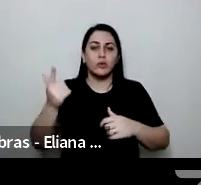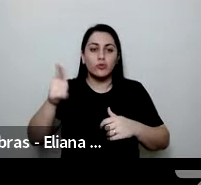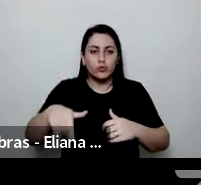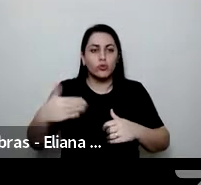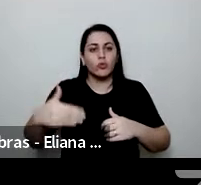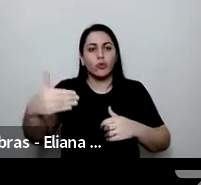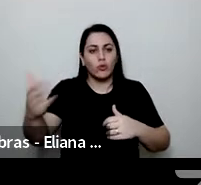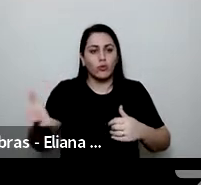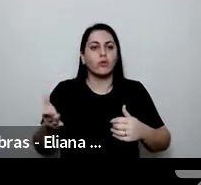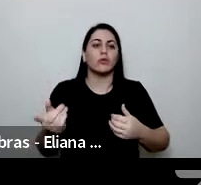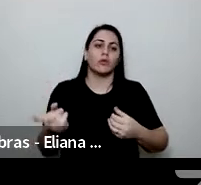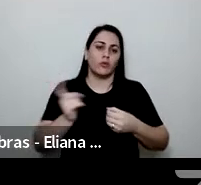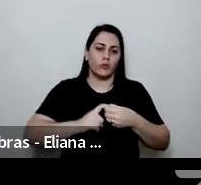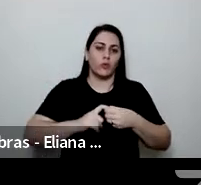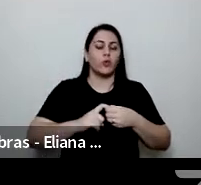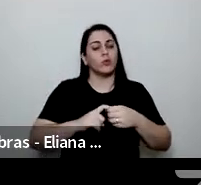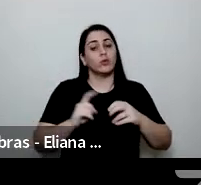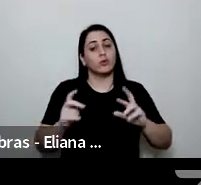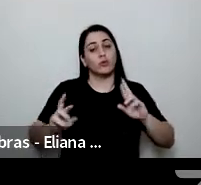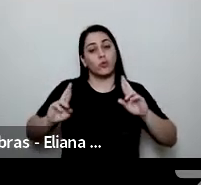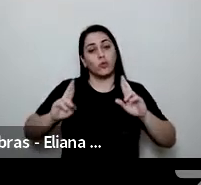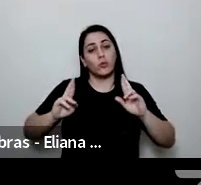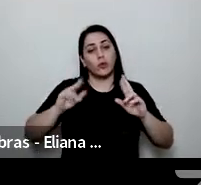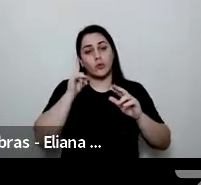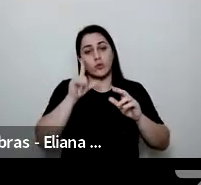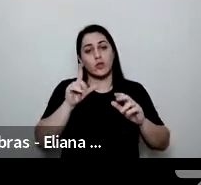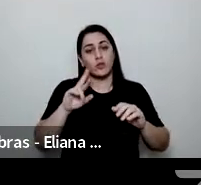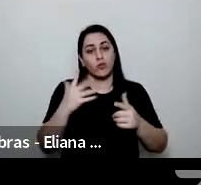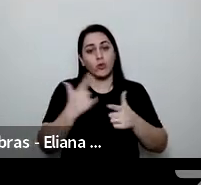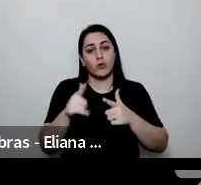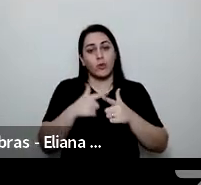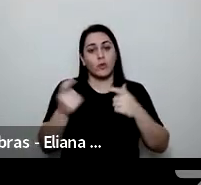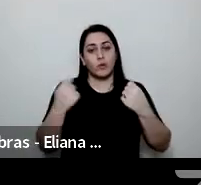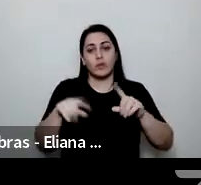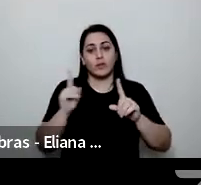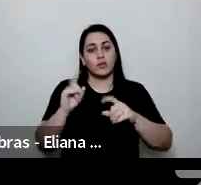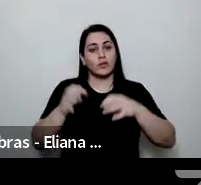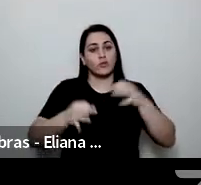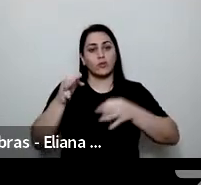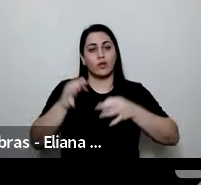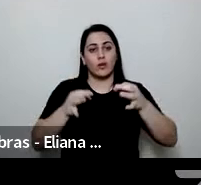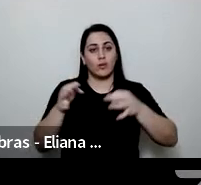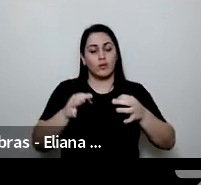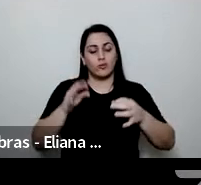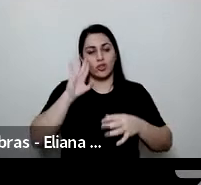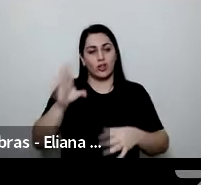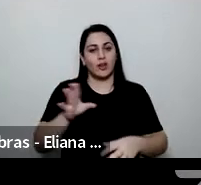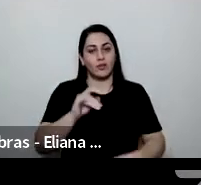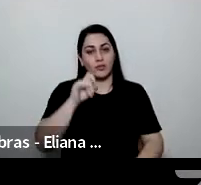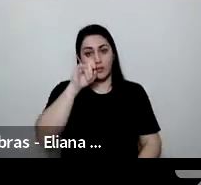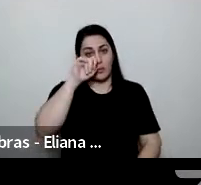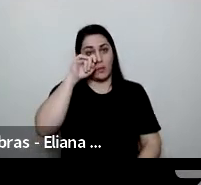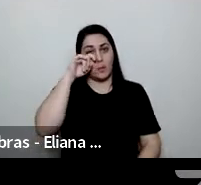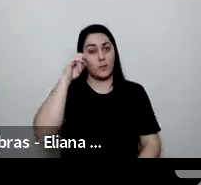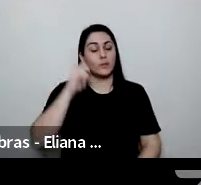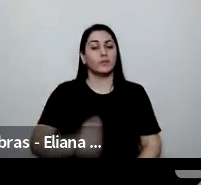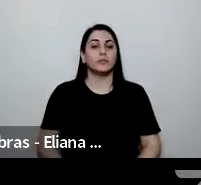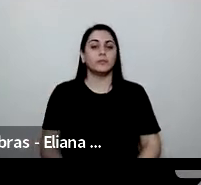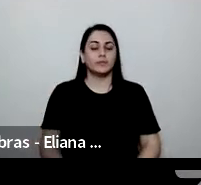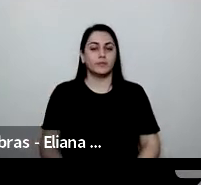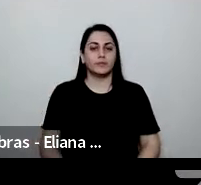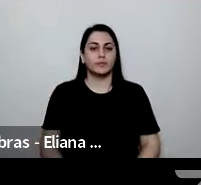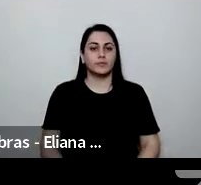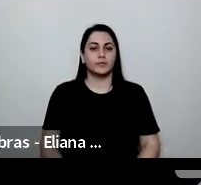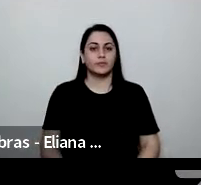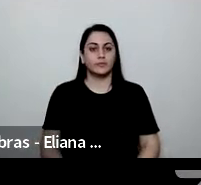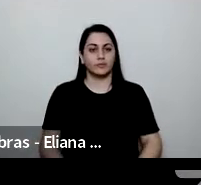né Doutora Camila eu lhe espero que tenham regularizado que nem traga que já ajuda em uma praticamente espera então vamos